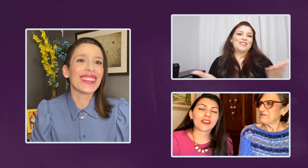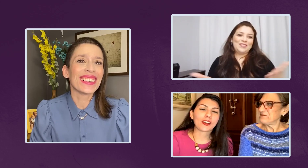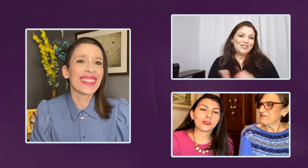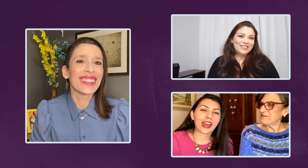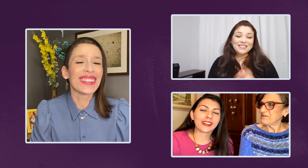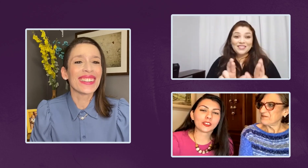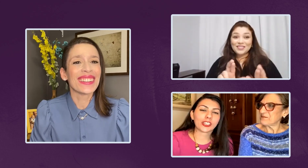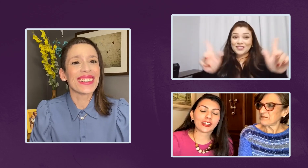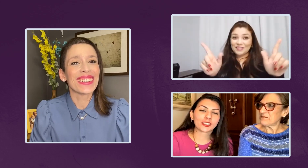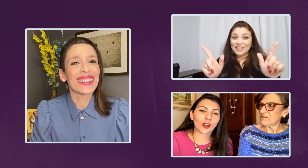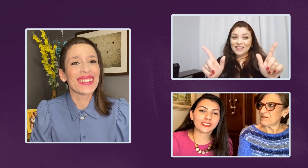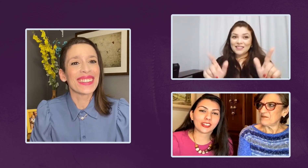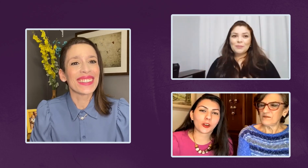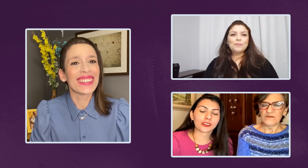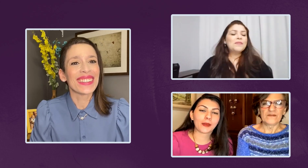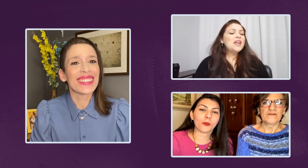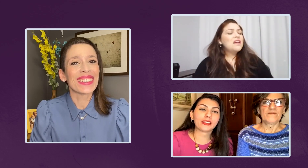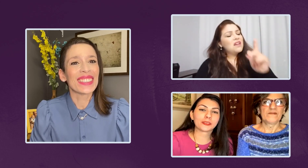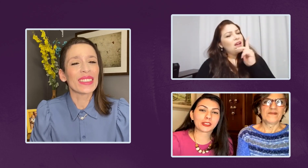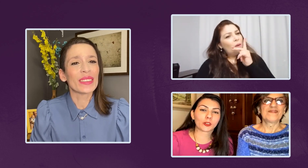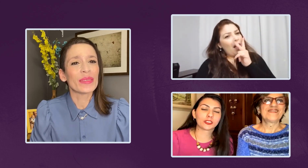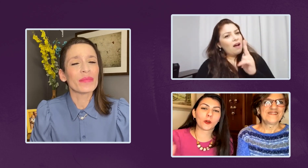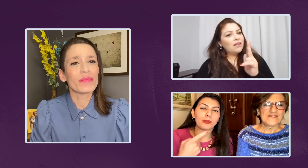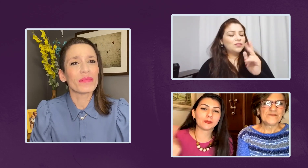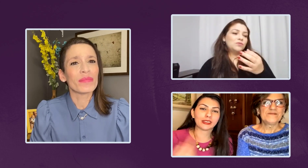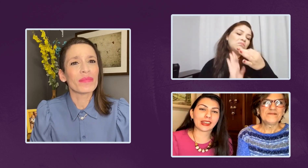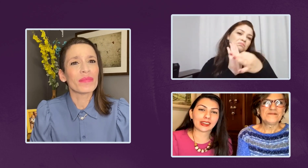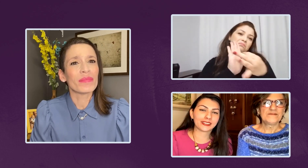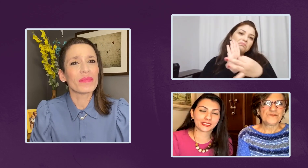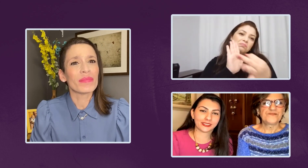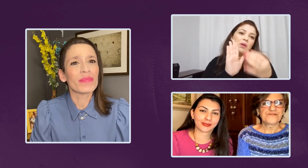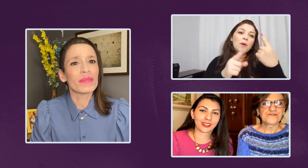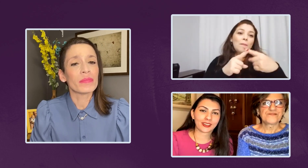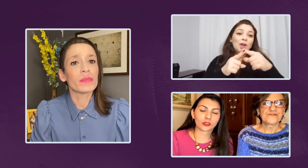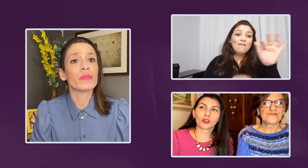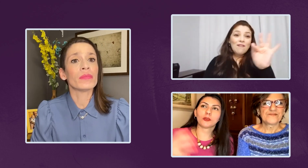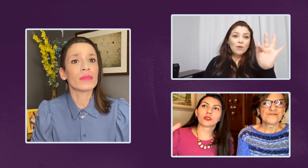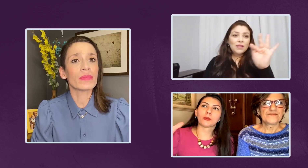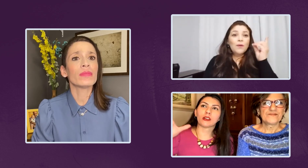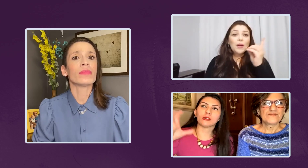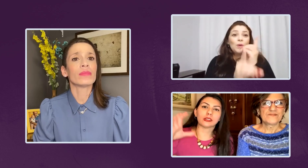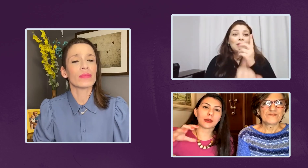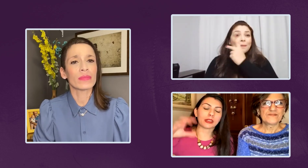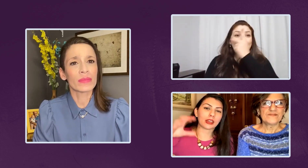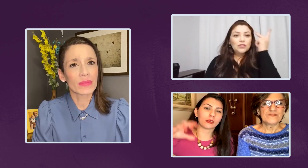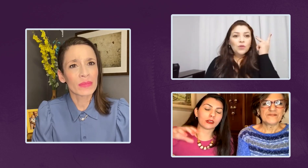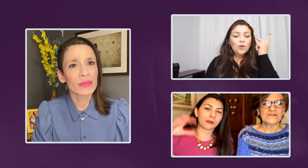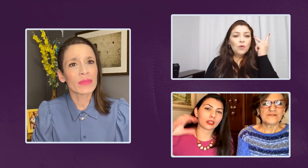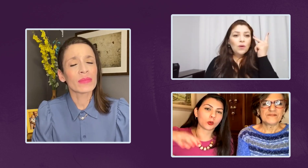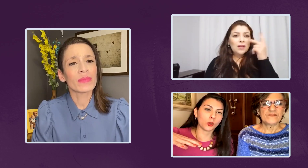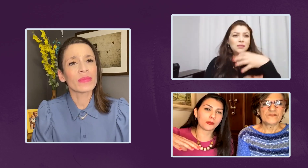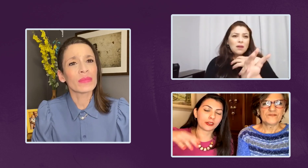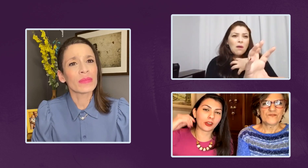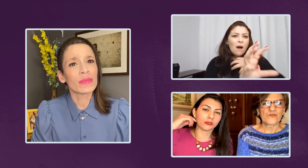porque na faculdade eu tive a sorte de encontrar muitas pessoas com o mesmo interesse. Todo mundo da